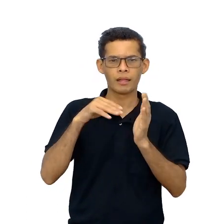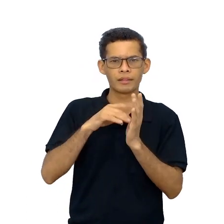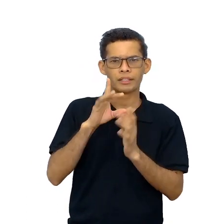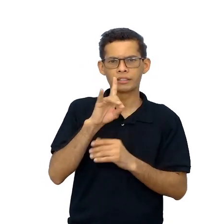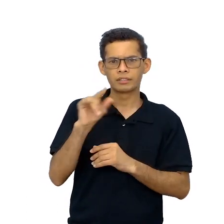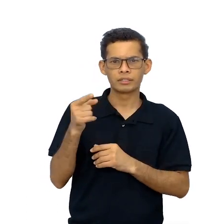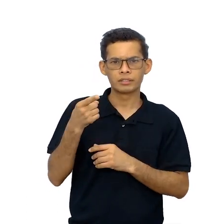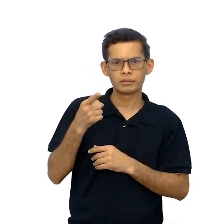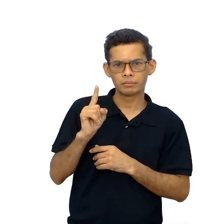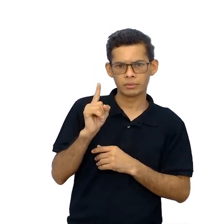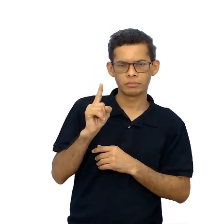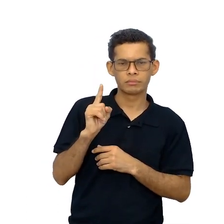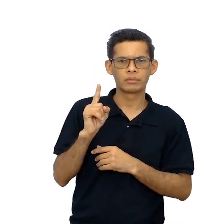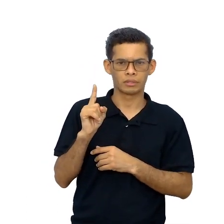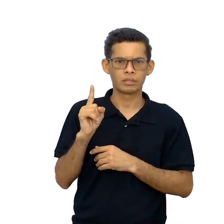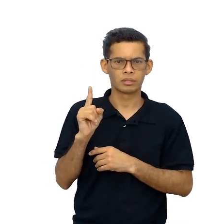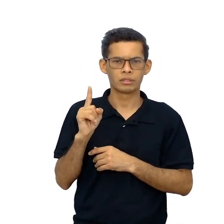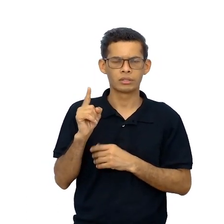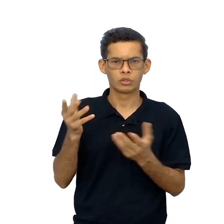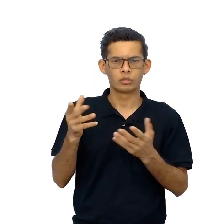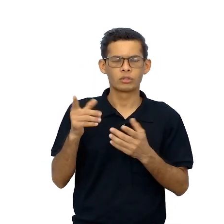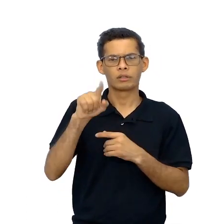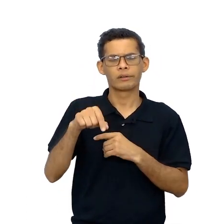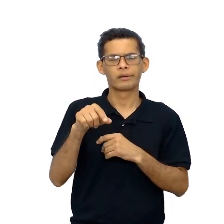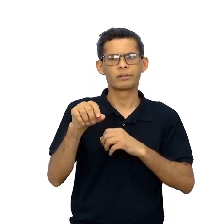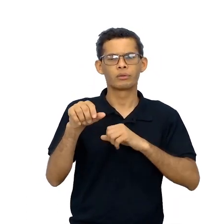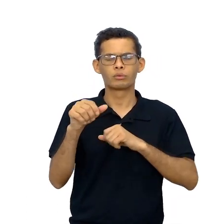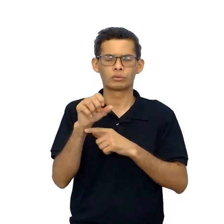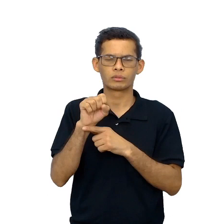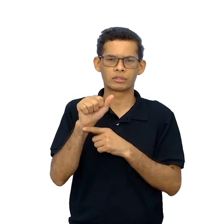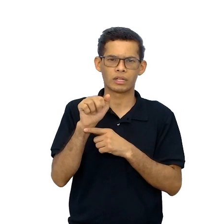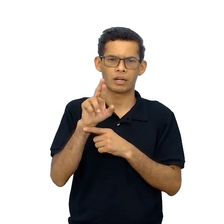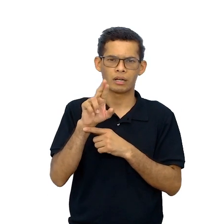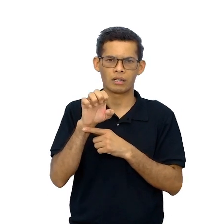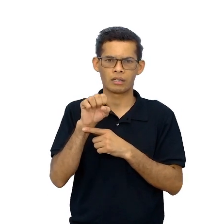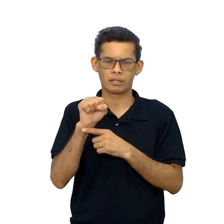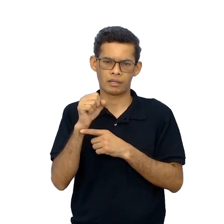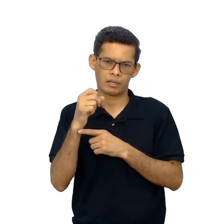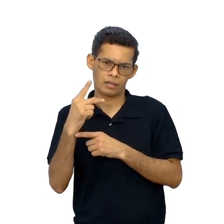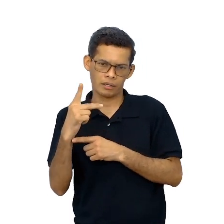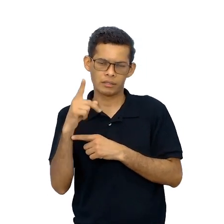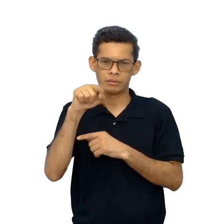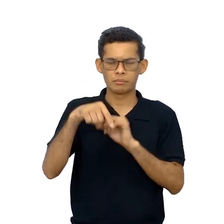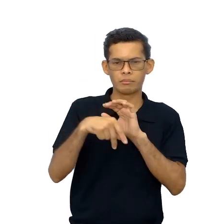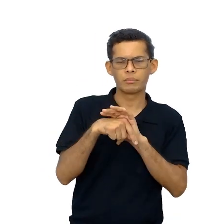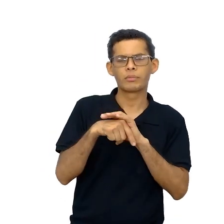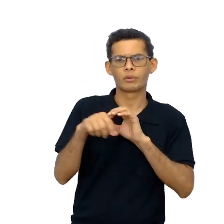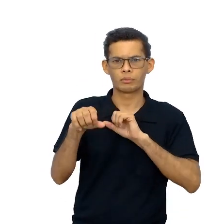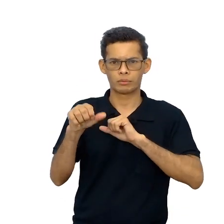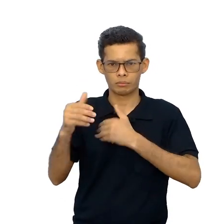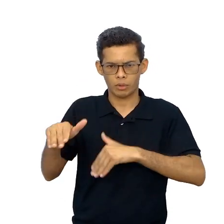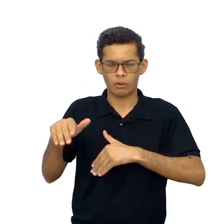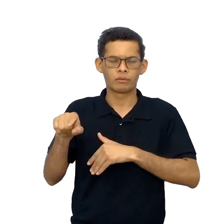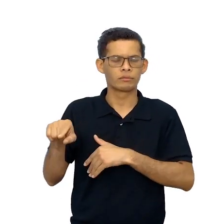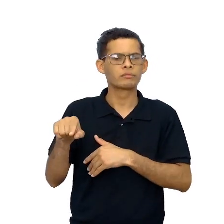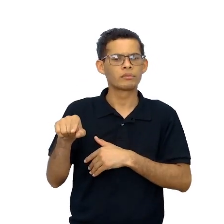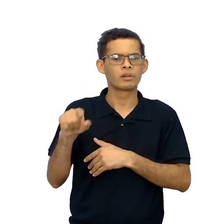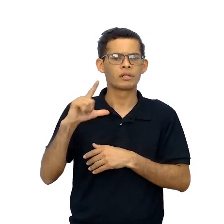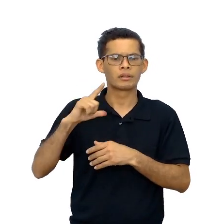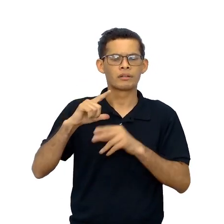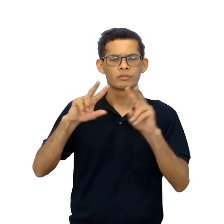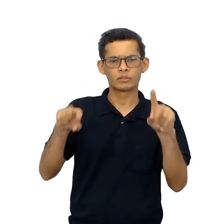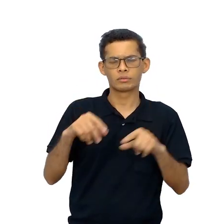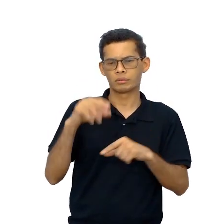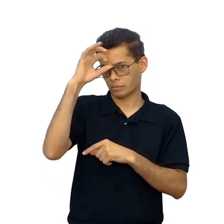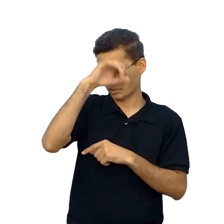né, que é hoje, que é o SARESP. Então, nós tivemos a aplicação da avaliação de aprendizagem em processo 3, o resultado